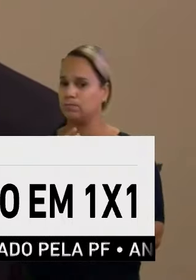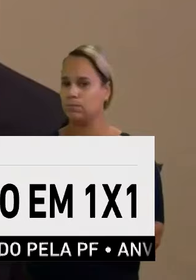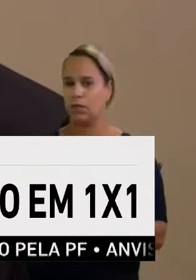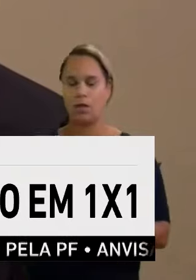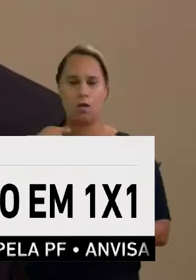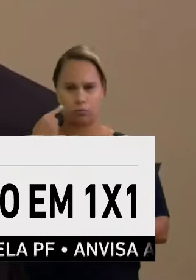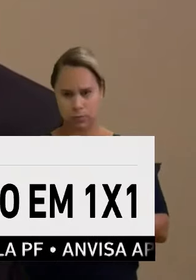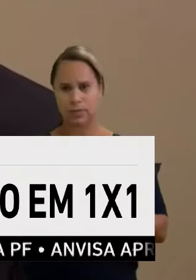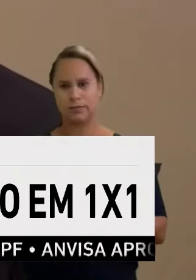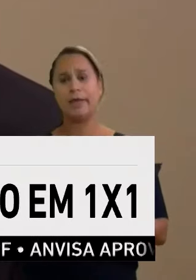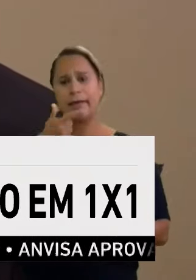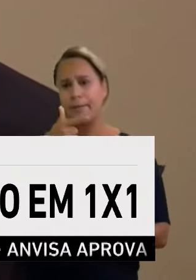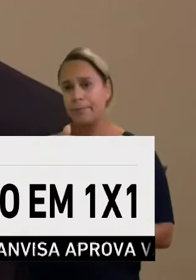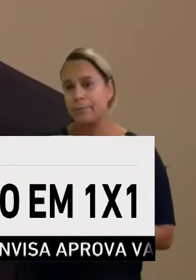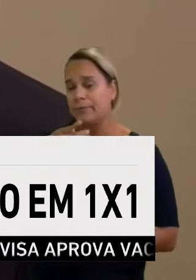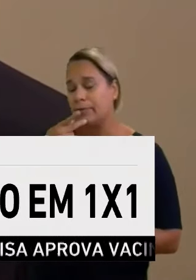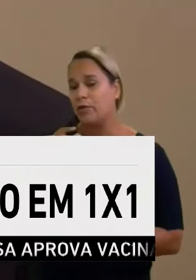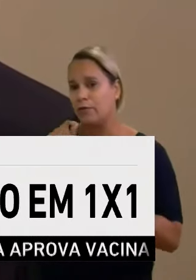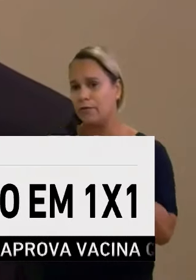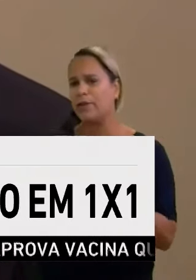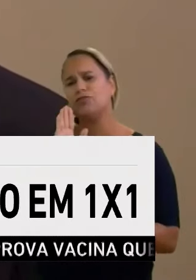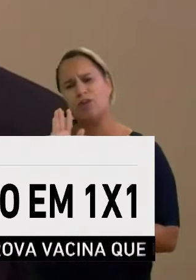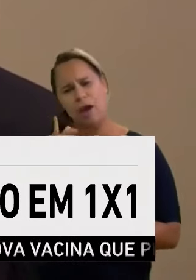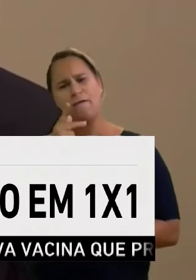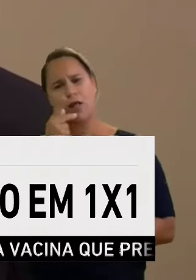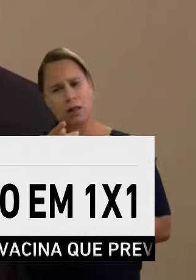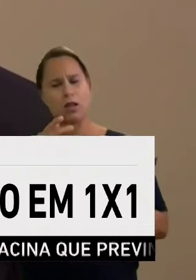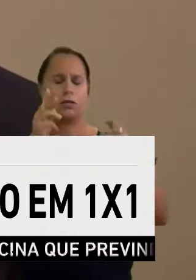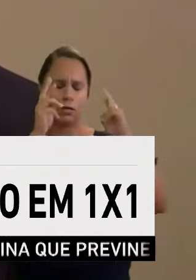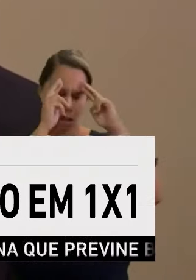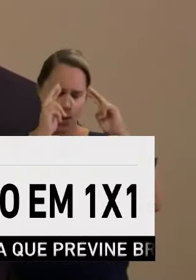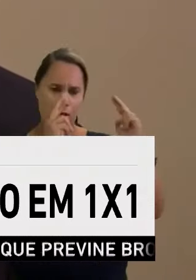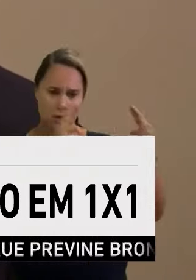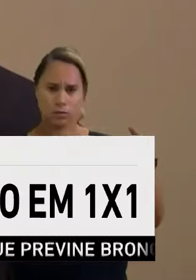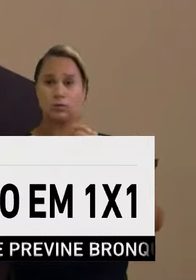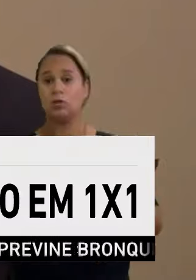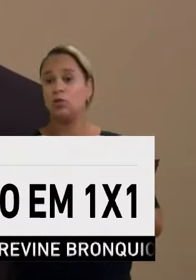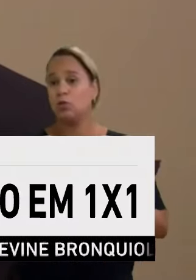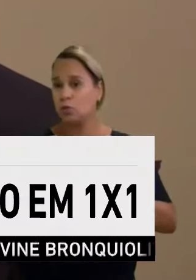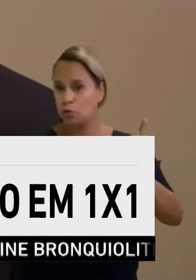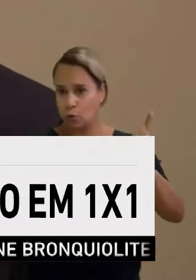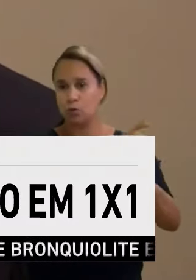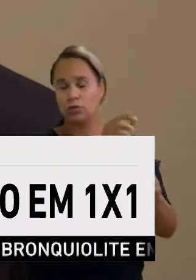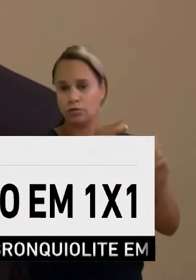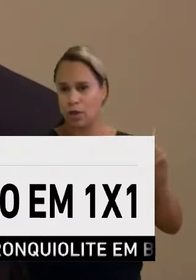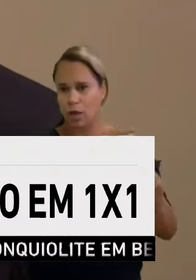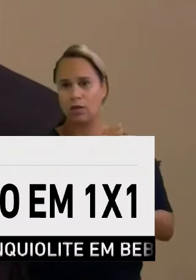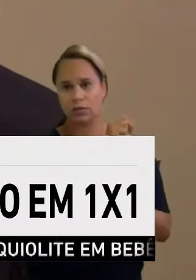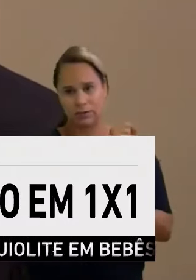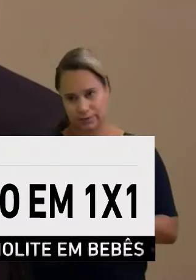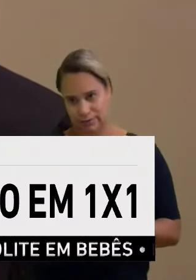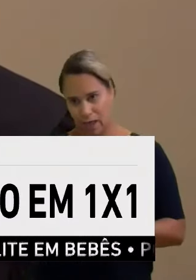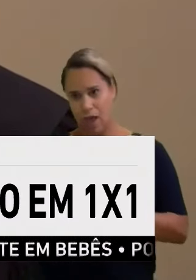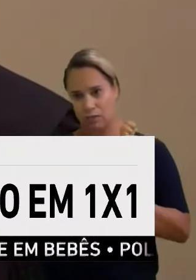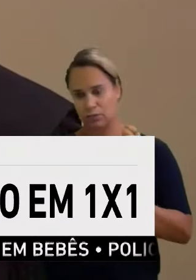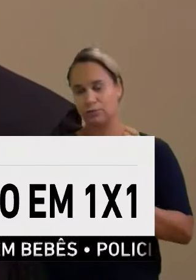E repito, senhor presidente, aquilo que já falei antes, com todo o respeito ao doutor desembargador do SAD, o caso Selma Arruda